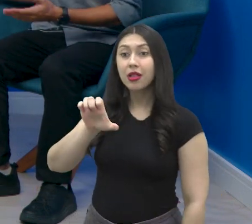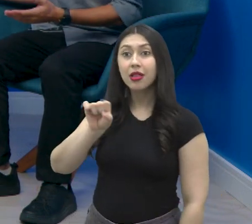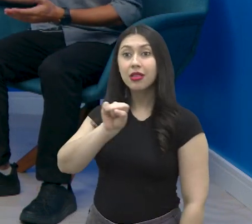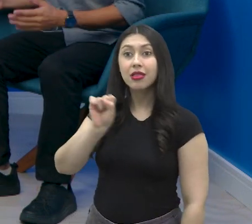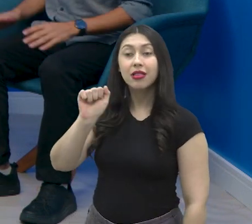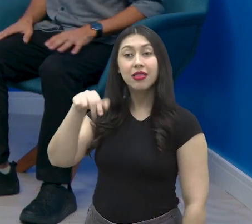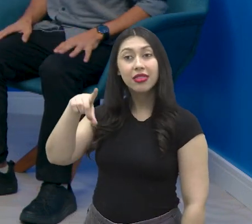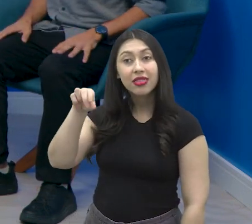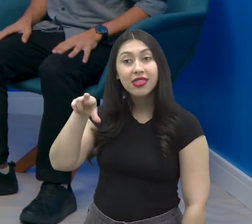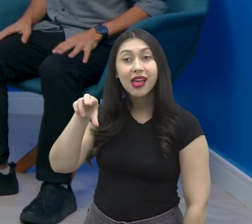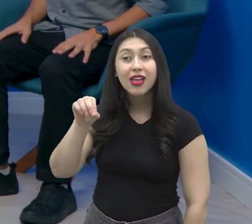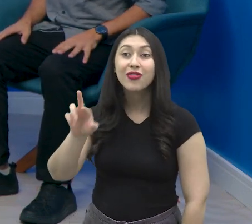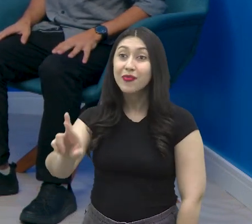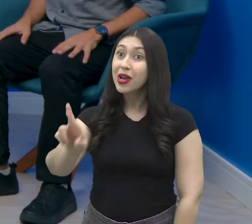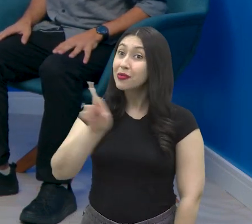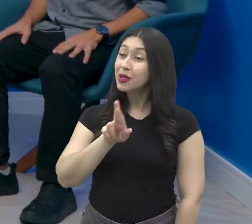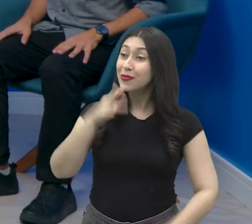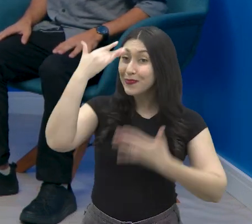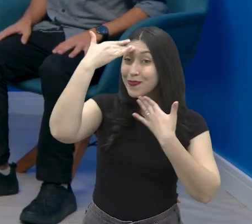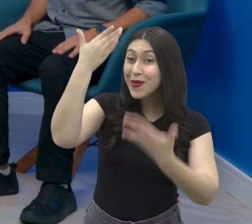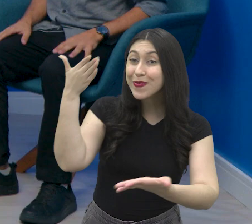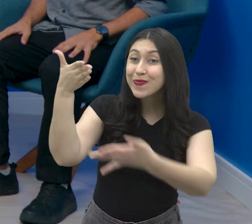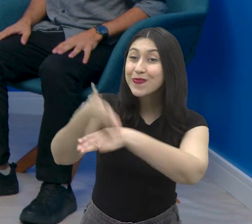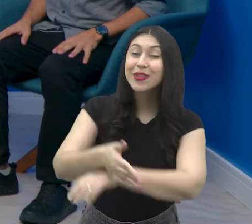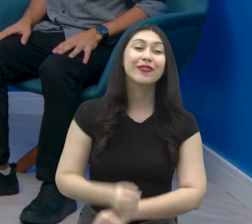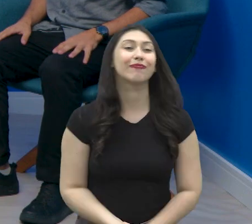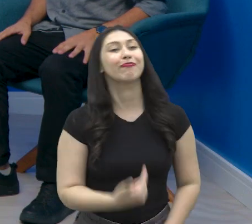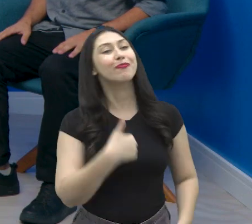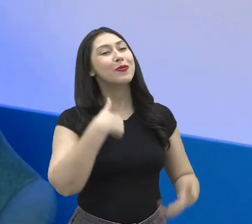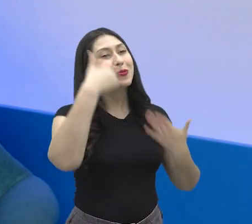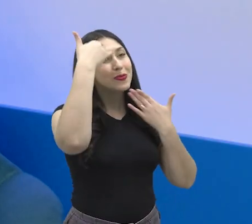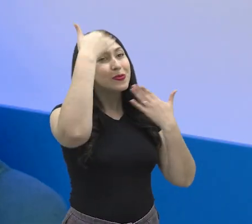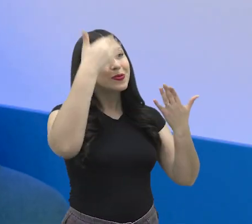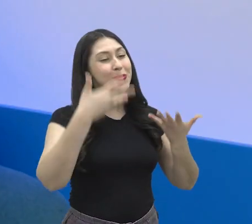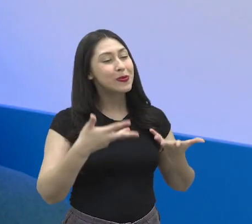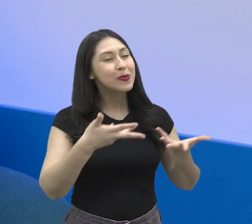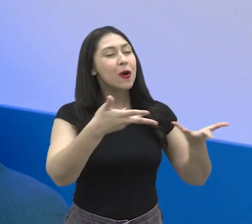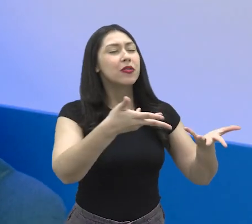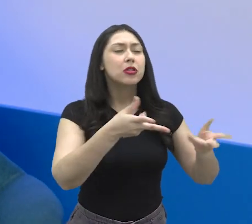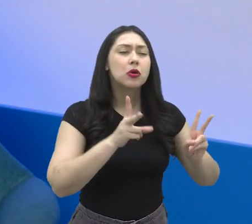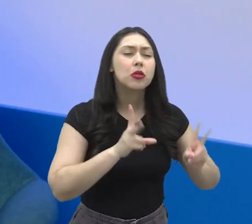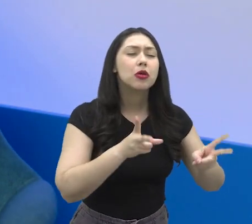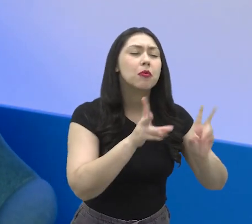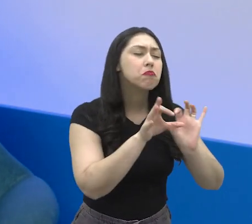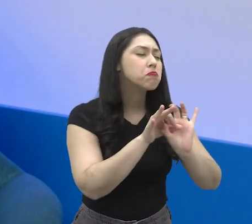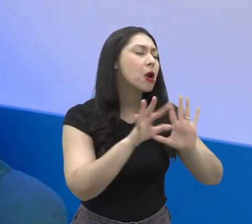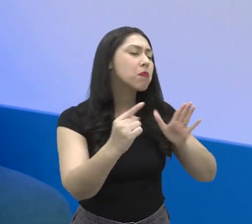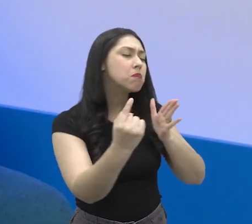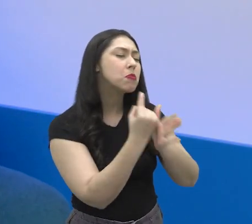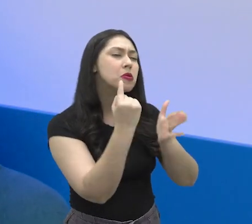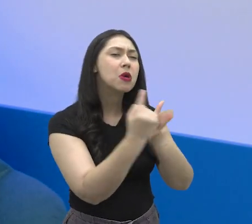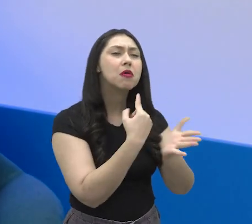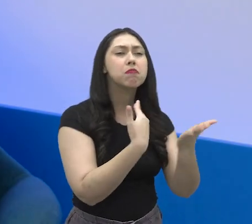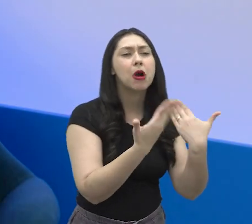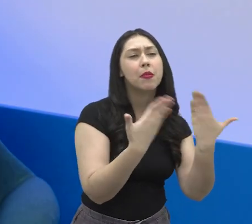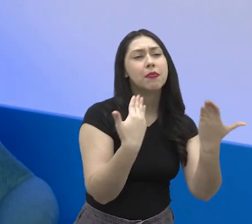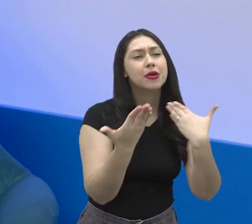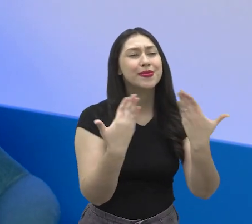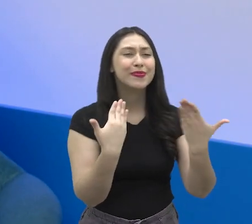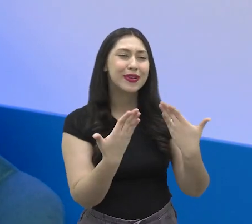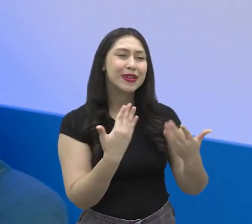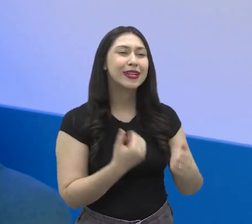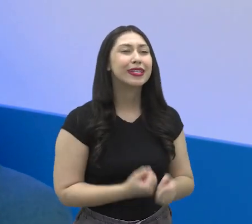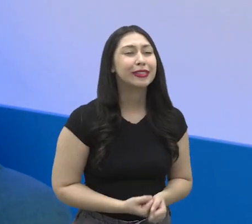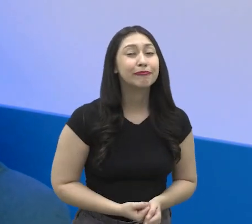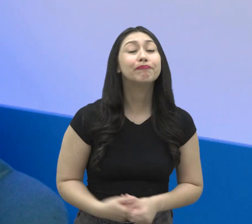Lima, responde pra gente. Muito obrigado pela sua participação, professor. Eu que agradeço aí o convite, estou à disposição aí para as perguntas, para a gente discutir um pouco